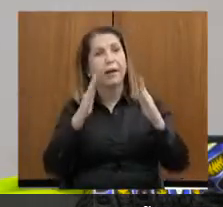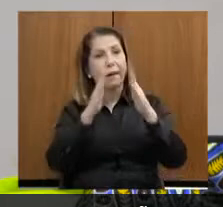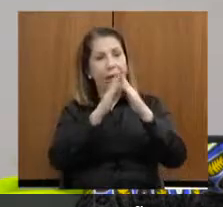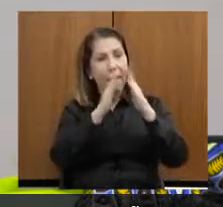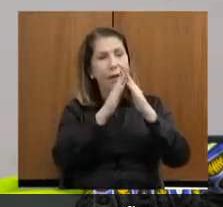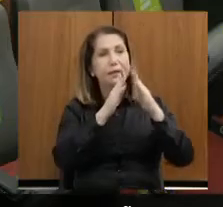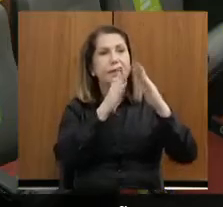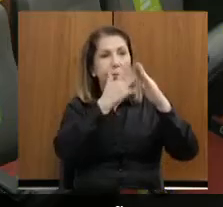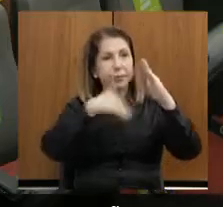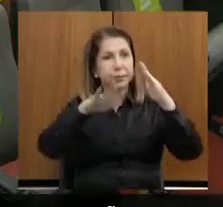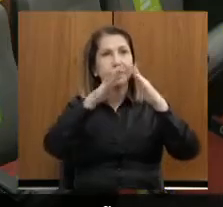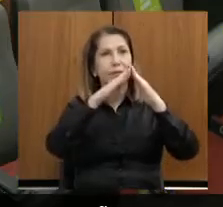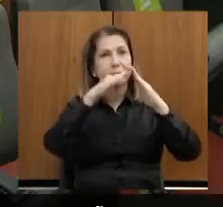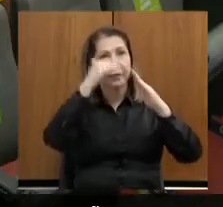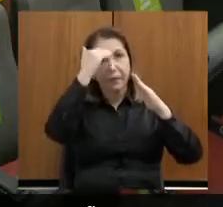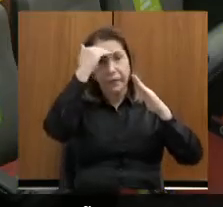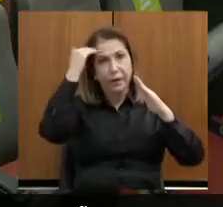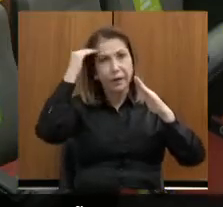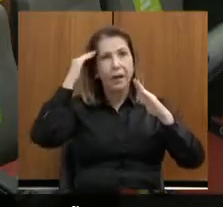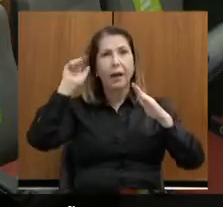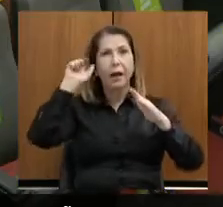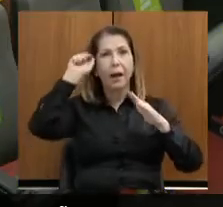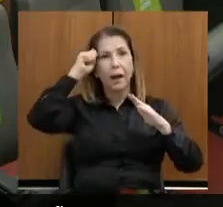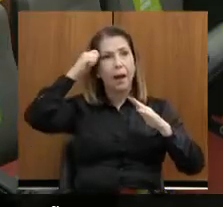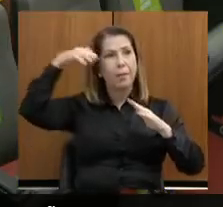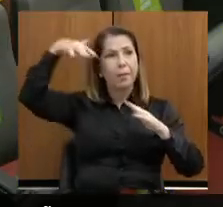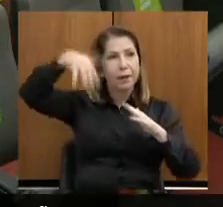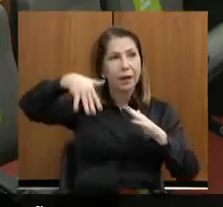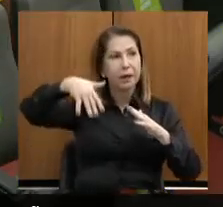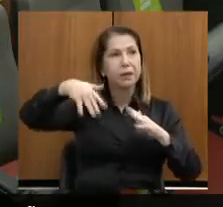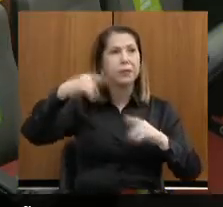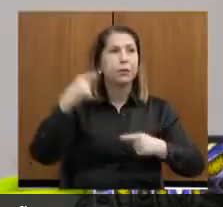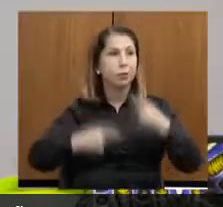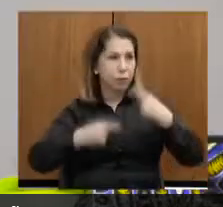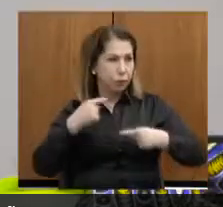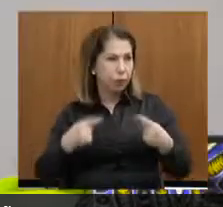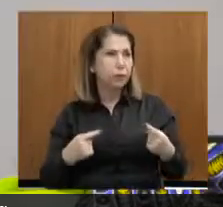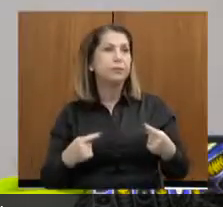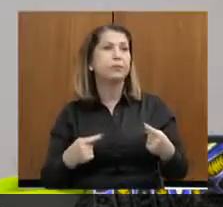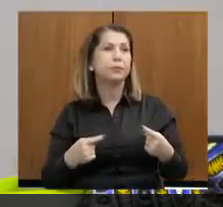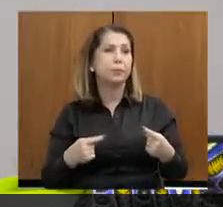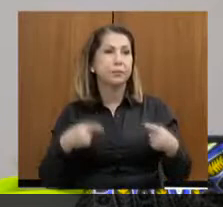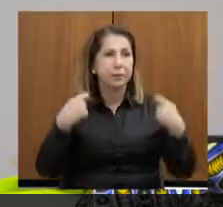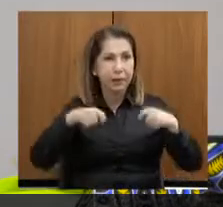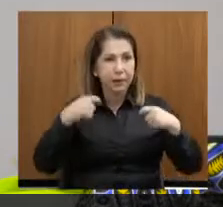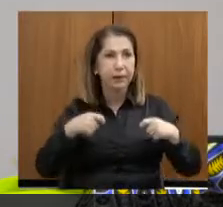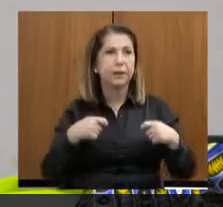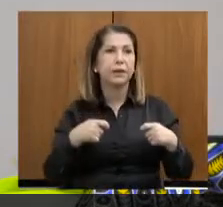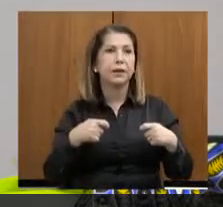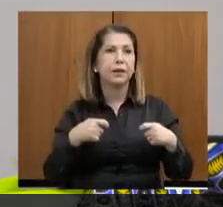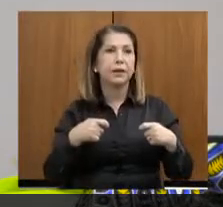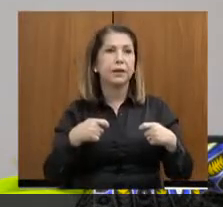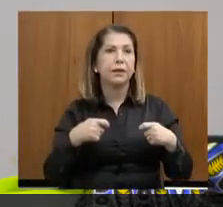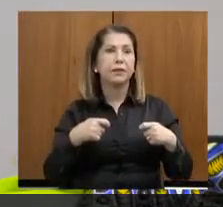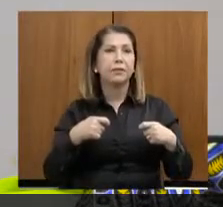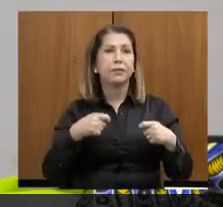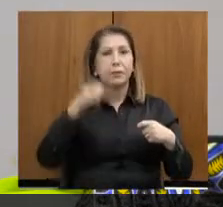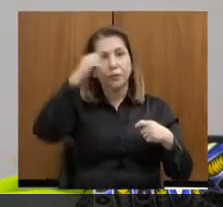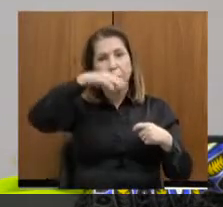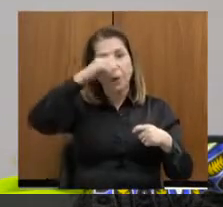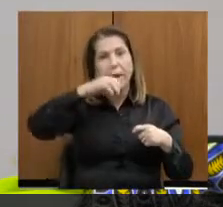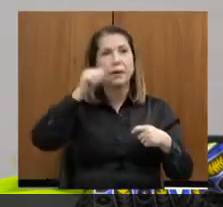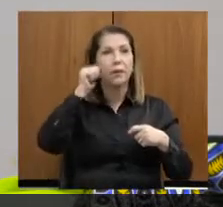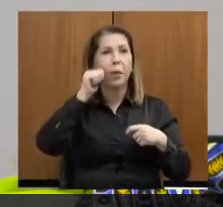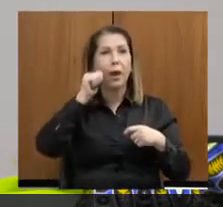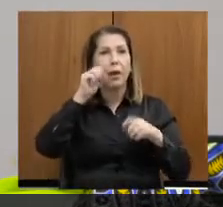espaço de acolhimento Então vamos escutar isso orçamento para enfrentamento à violência contra as mulheres tem que